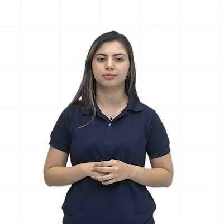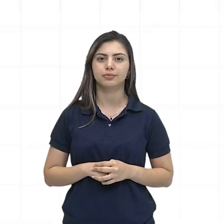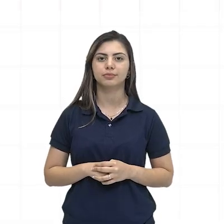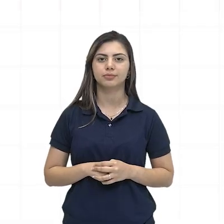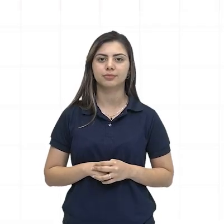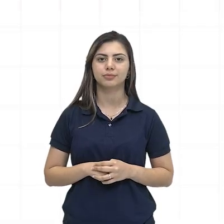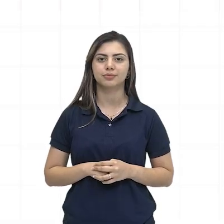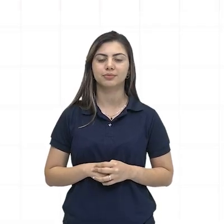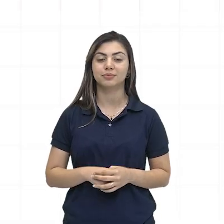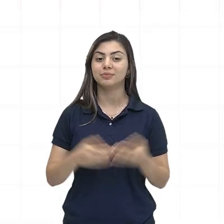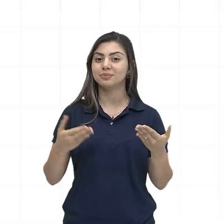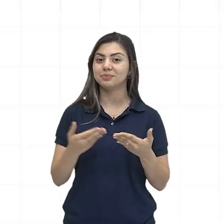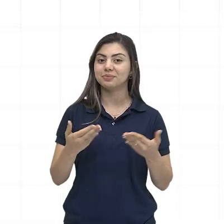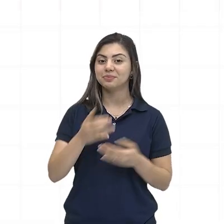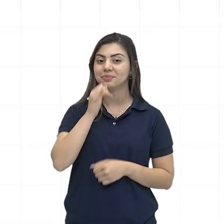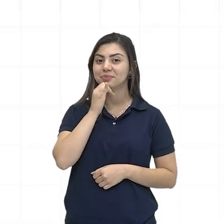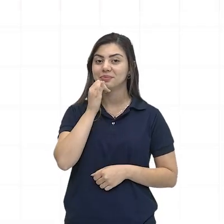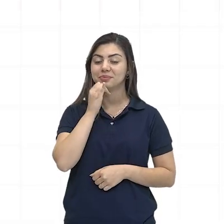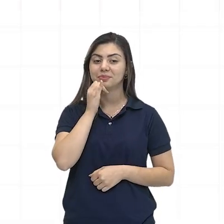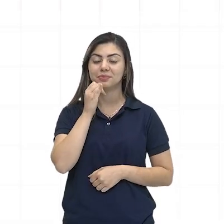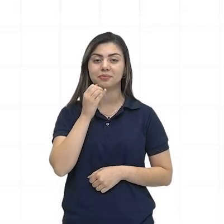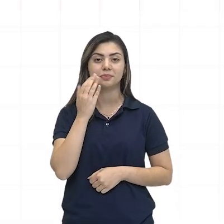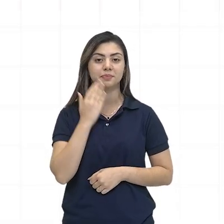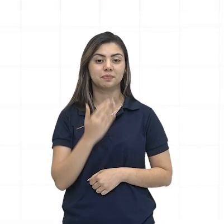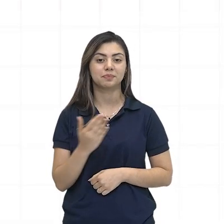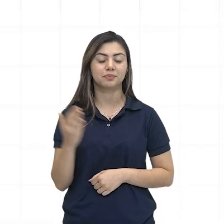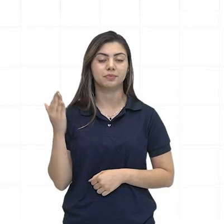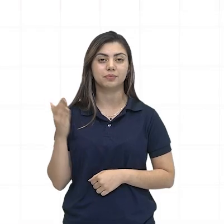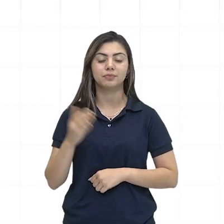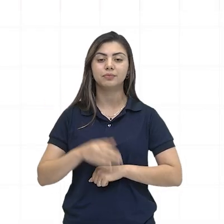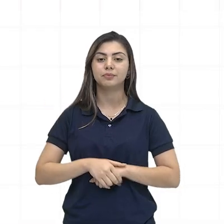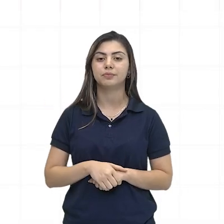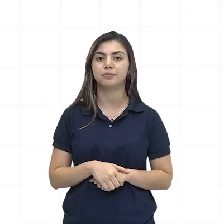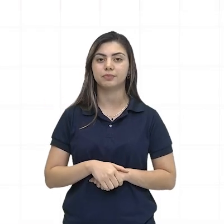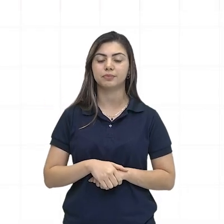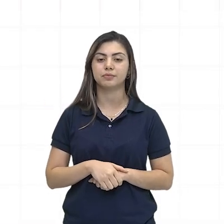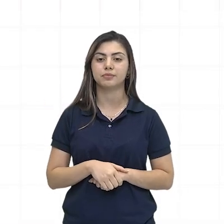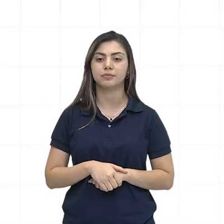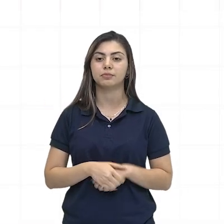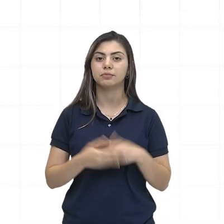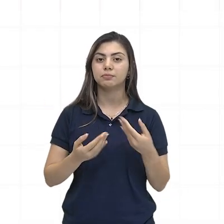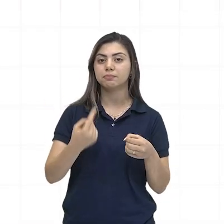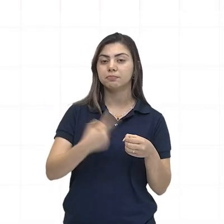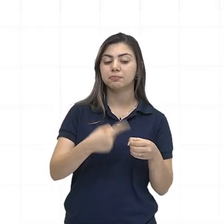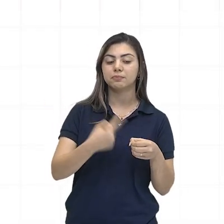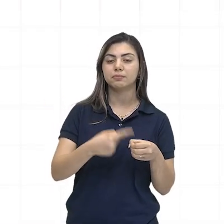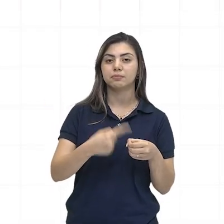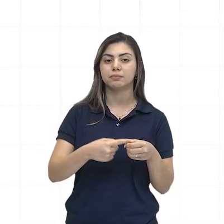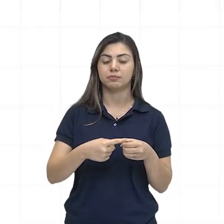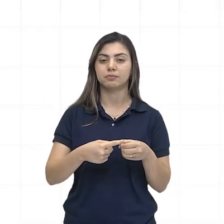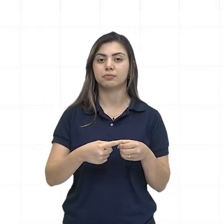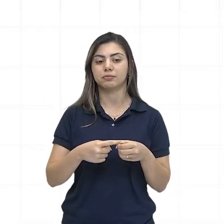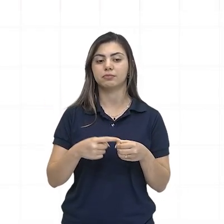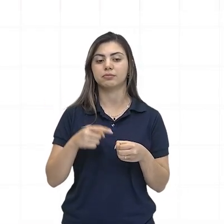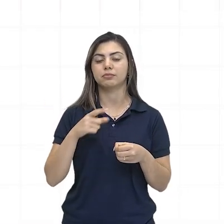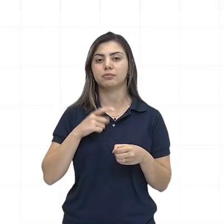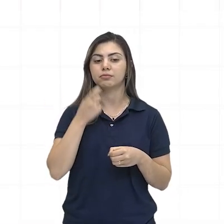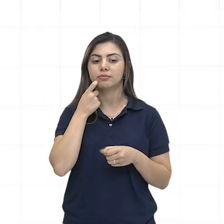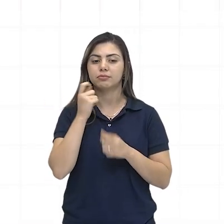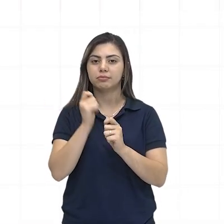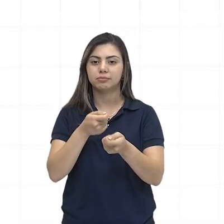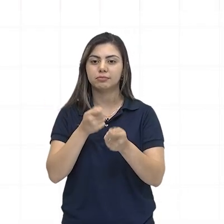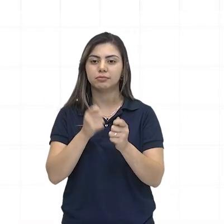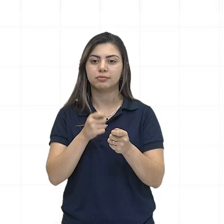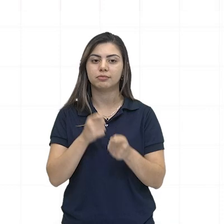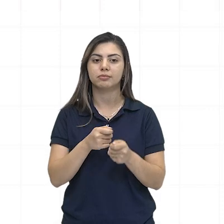Esse exemplo aqui do Centro de Mídias, do ano passado, diz o seguinte, ó. Em uma comunidade pesqueira, né, foi